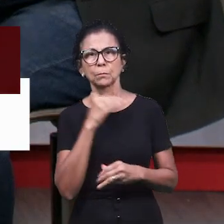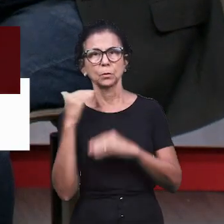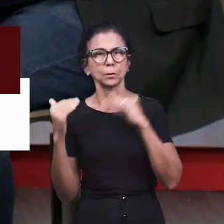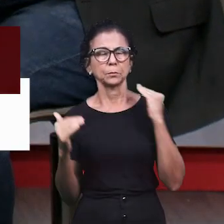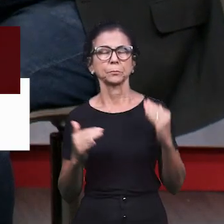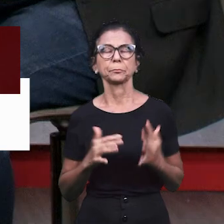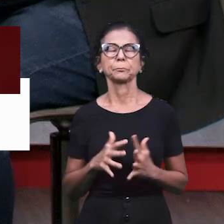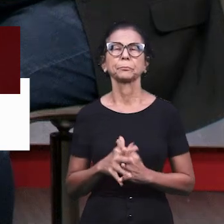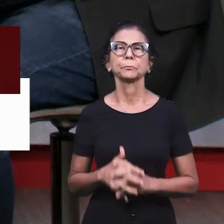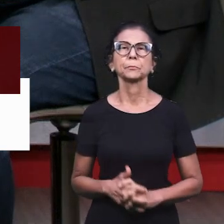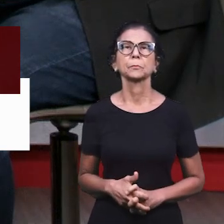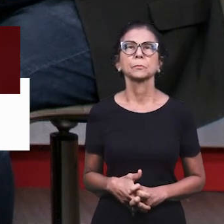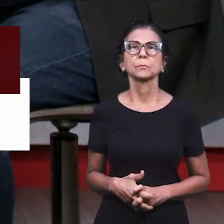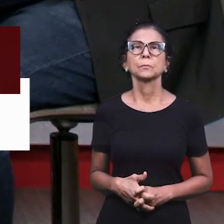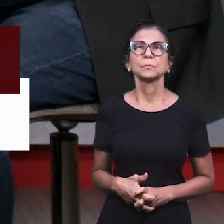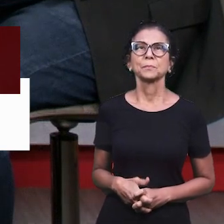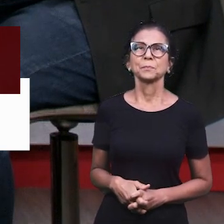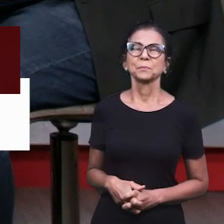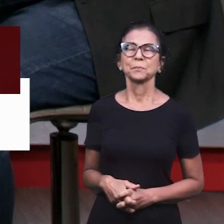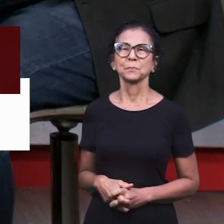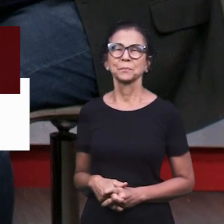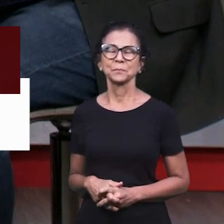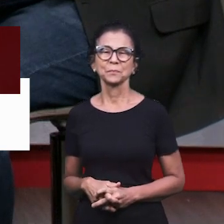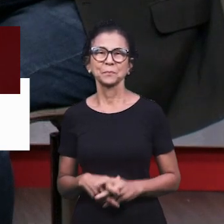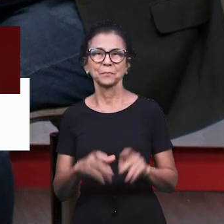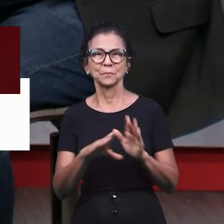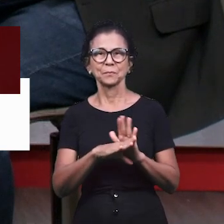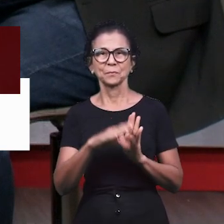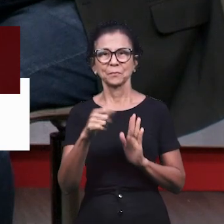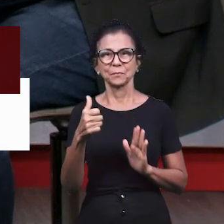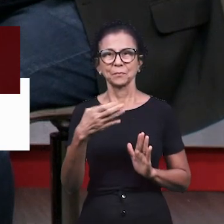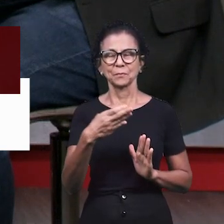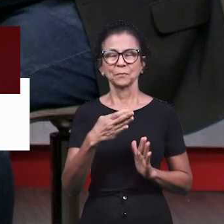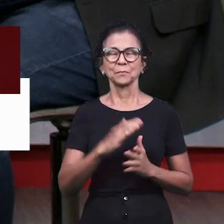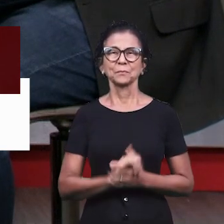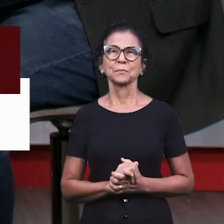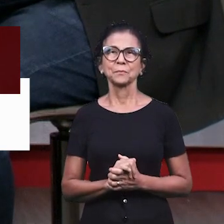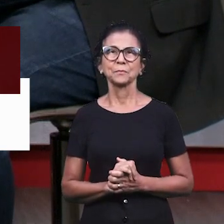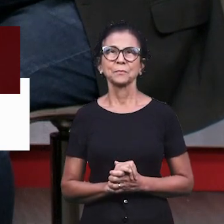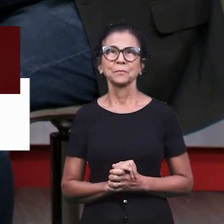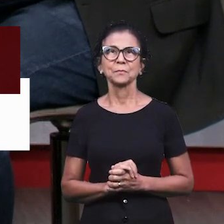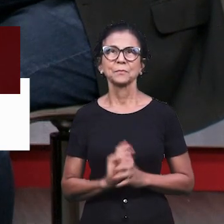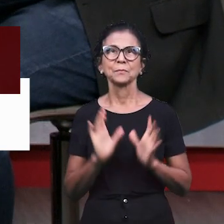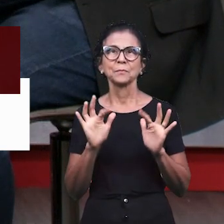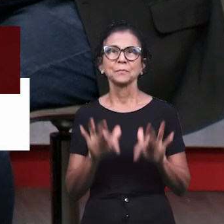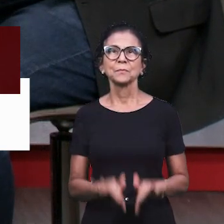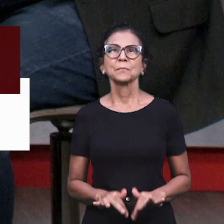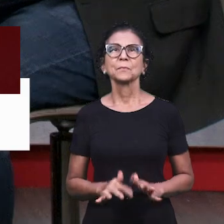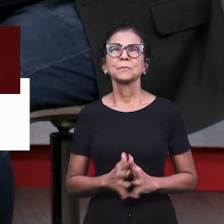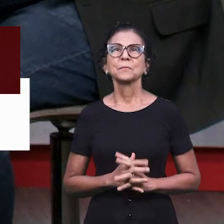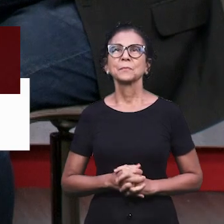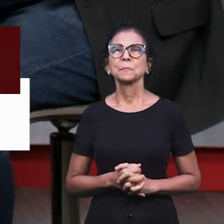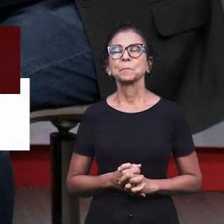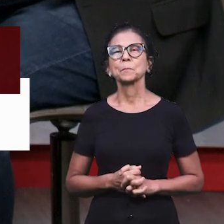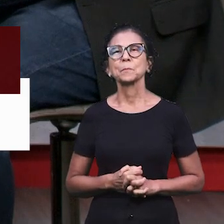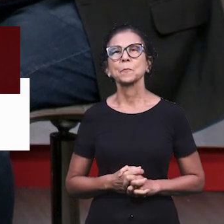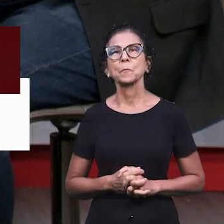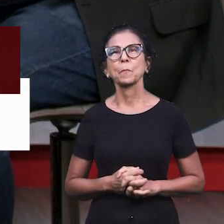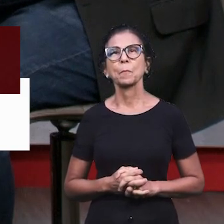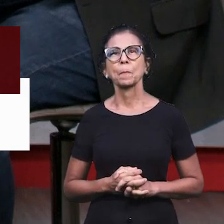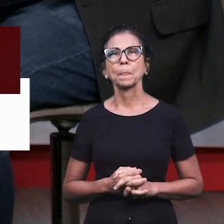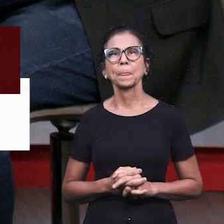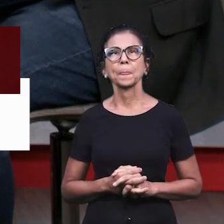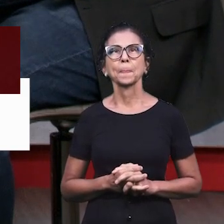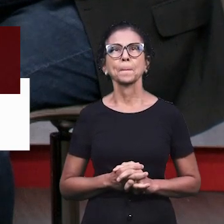encerramos aqui, pastor, o capítulo 14, estamos caminhando para o encerramento desse programa. Qual é o comentário que nós podemos fazer? No